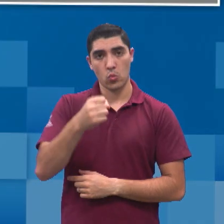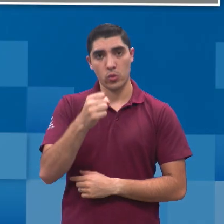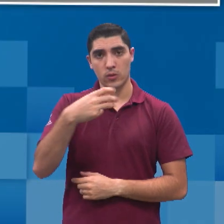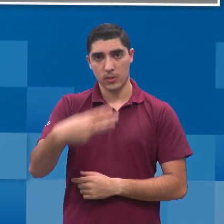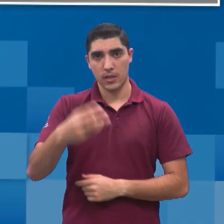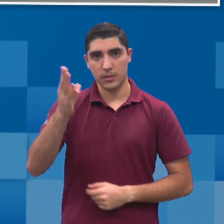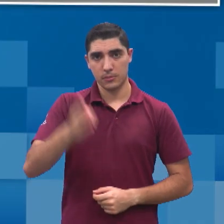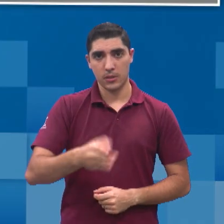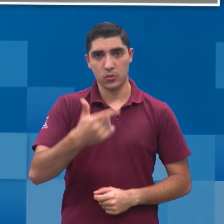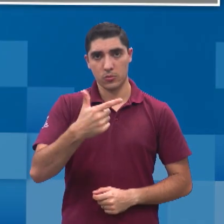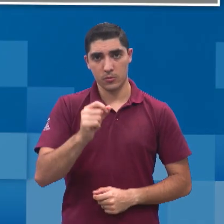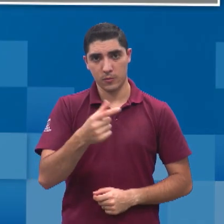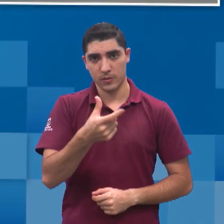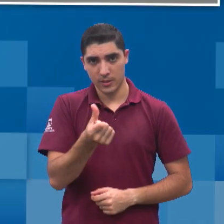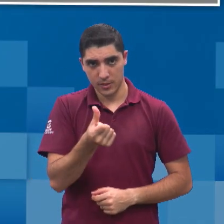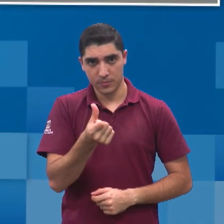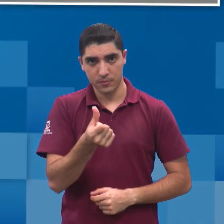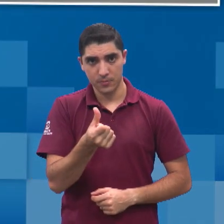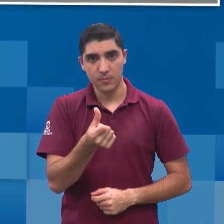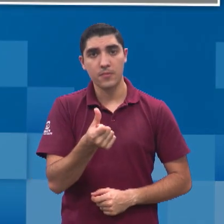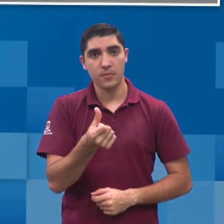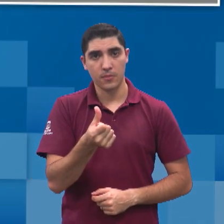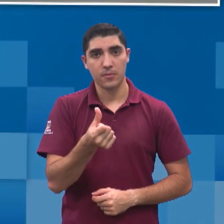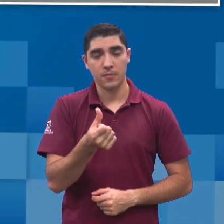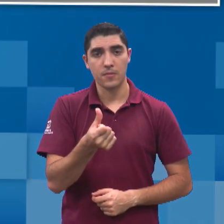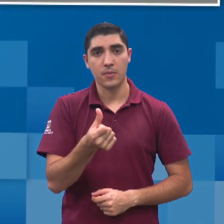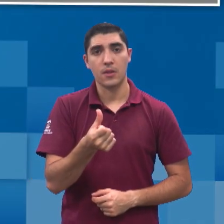3083/2023. Processo número